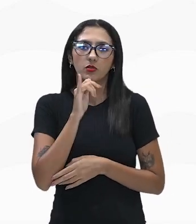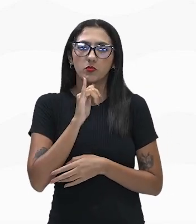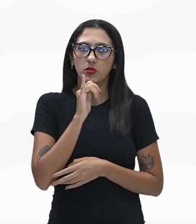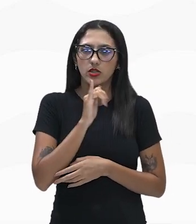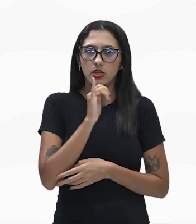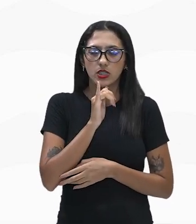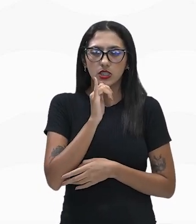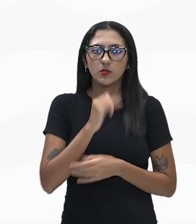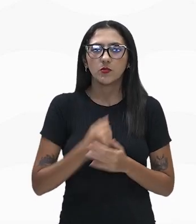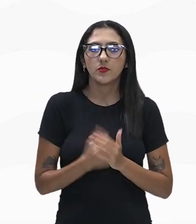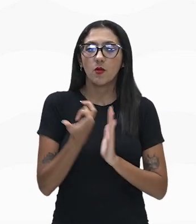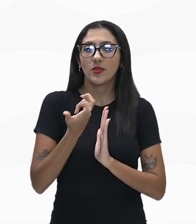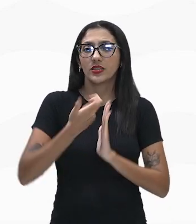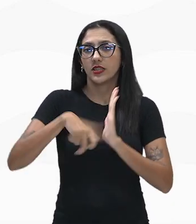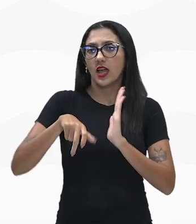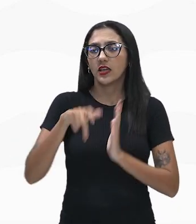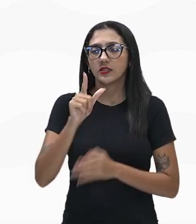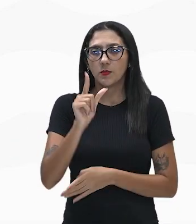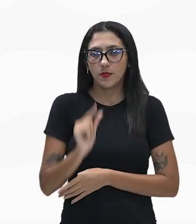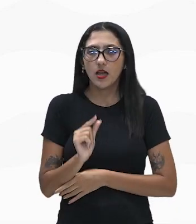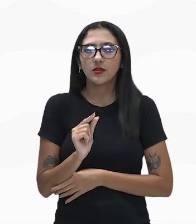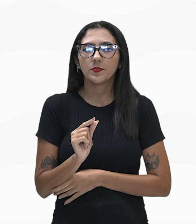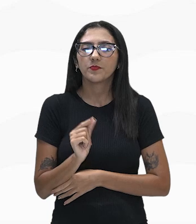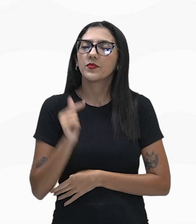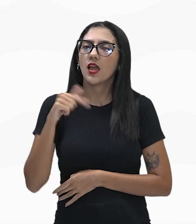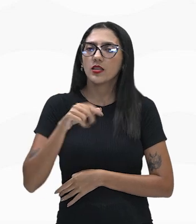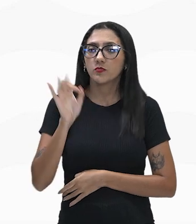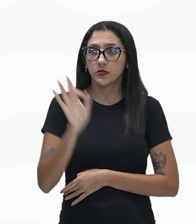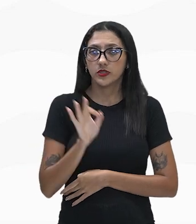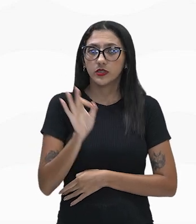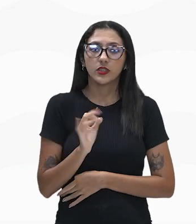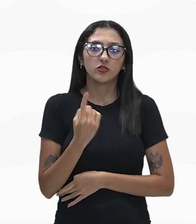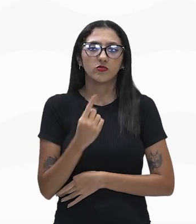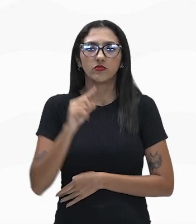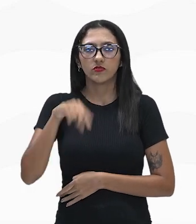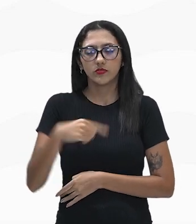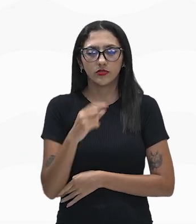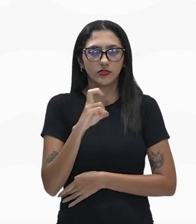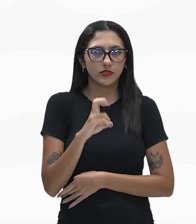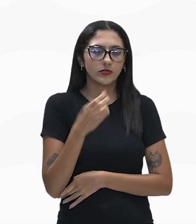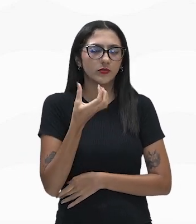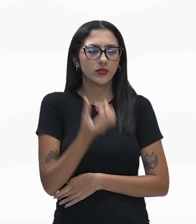menores taxas no mercado. E aí essa média ficou no valor de